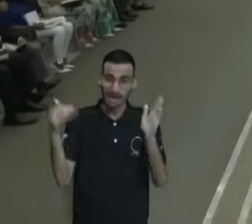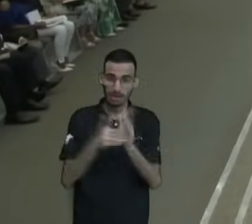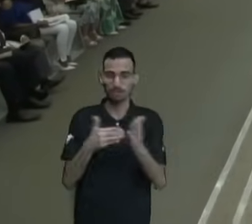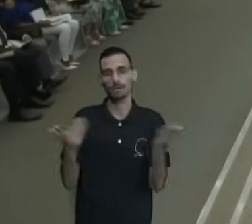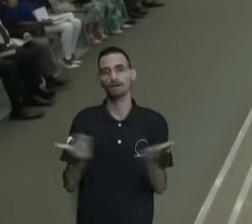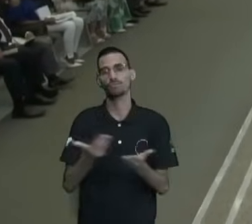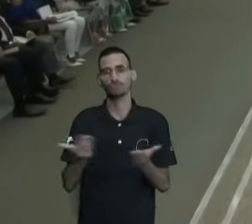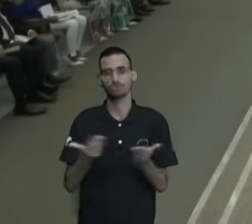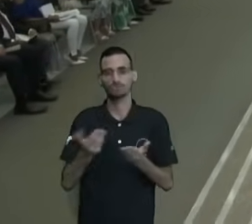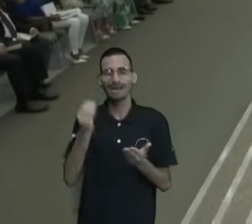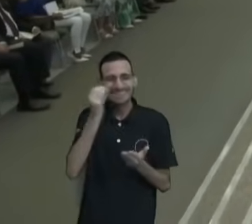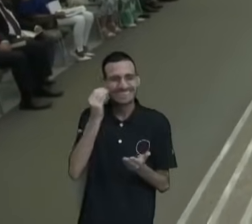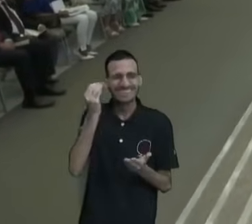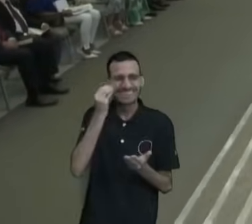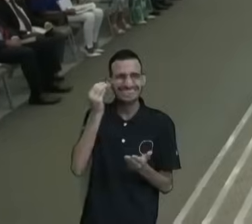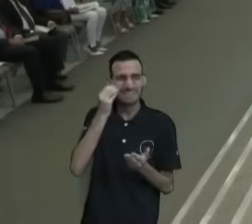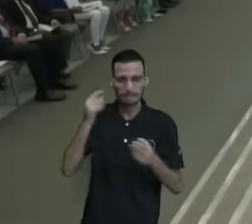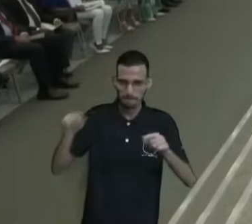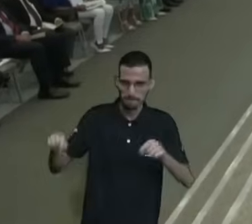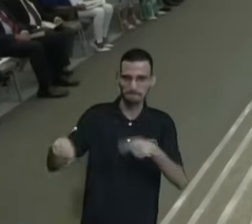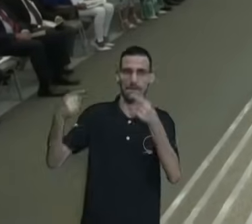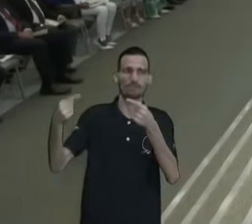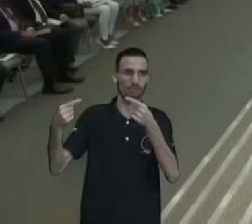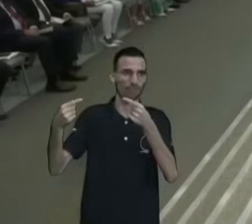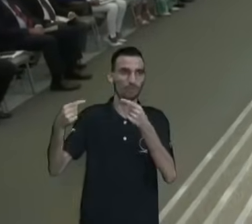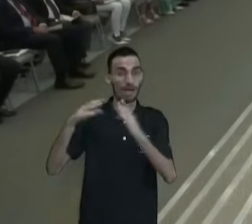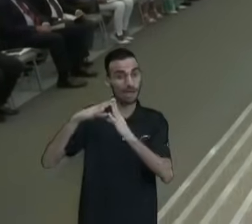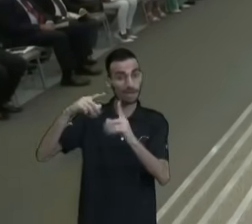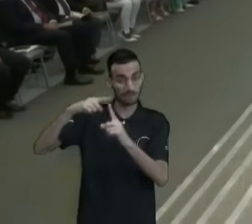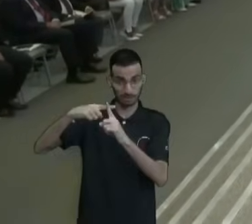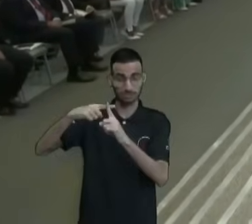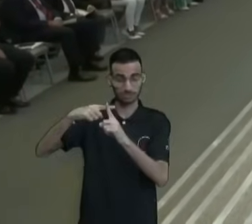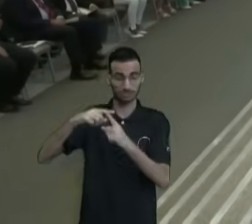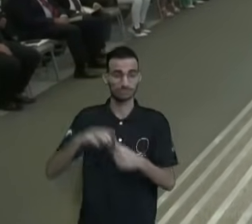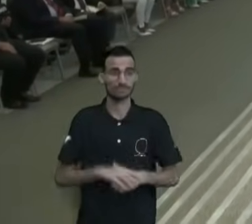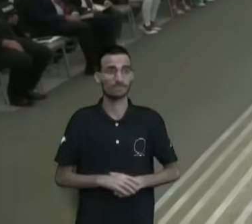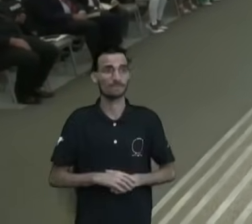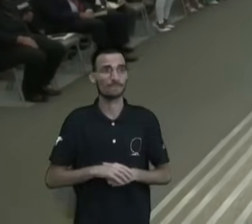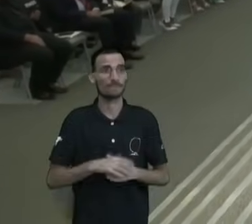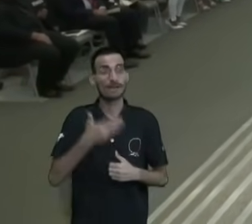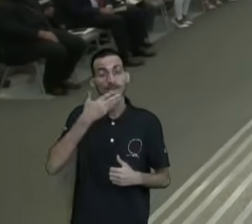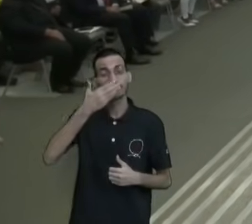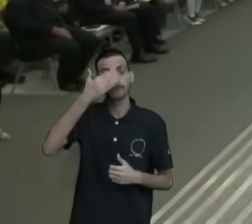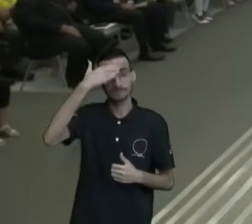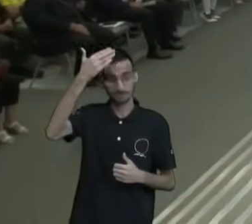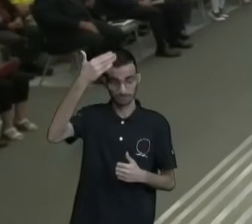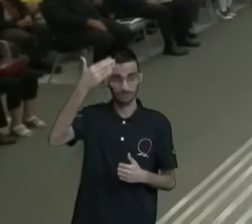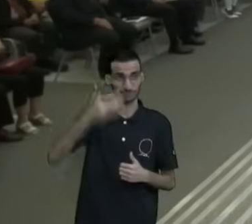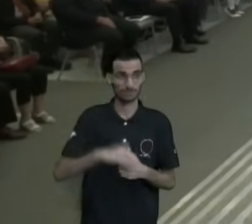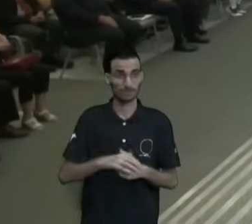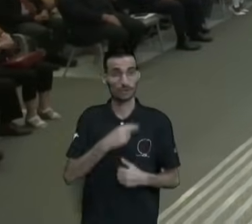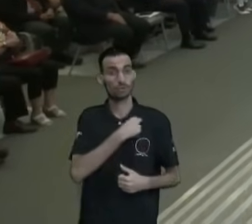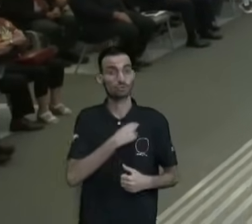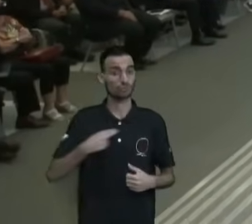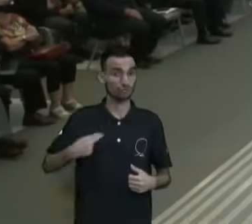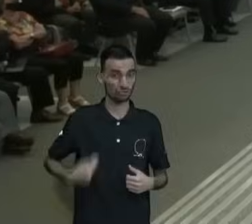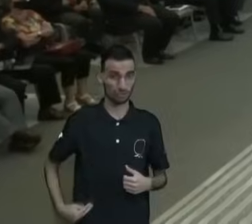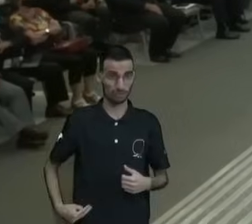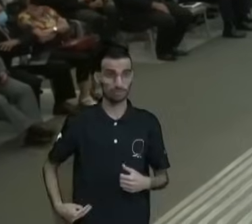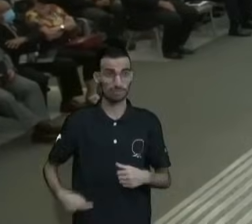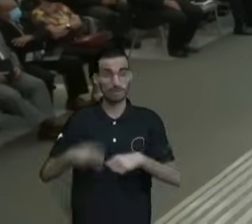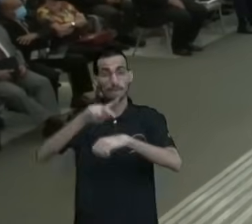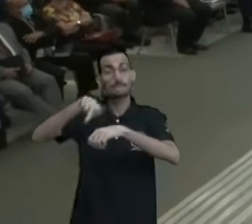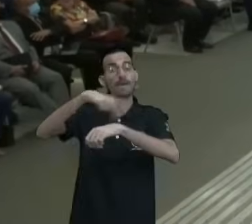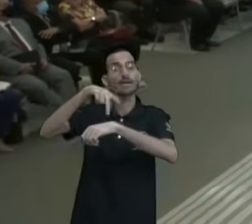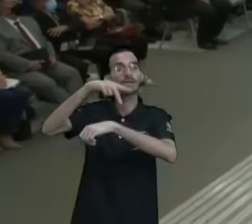Arábia Saudita vai abrir um templo na China e nos países comunistas então onde é que se reúne a igreja